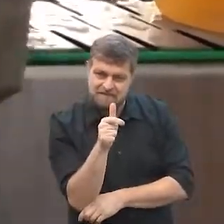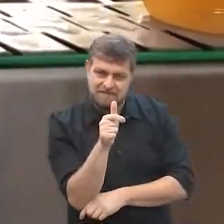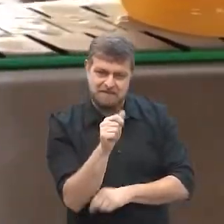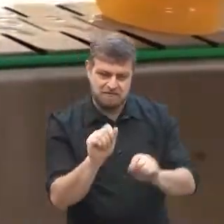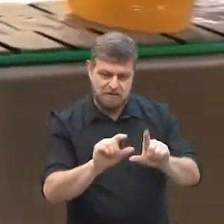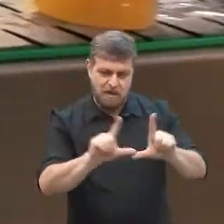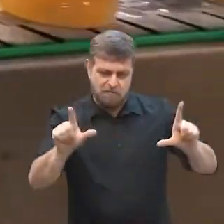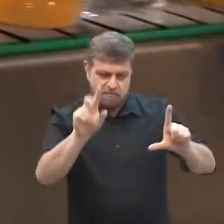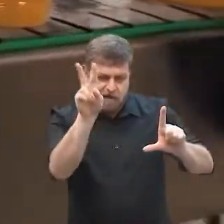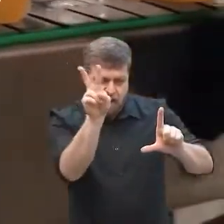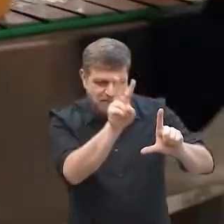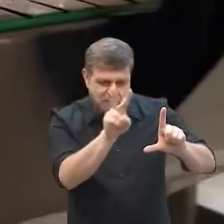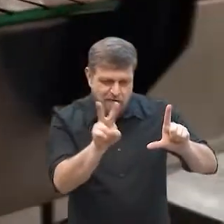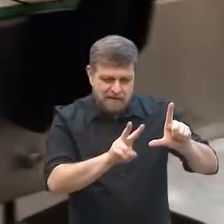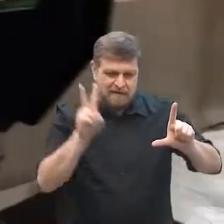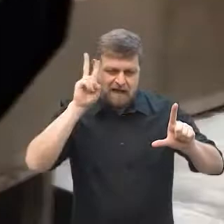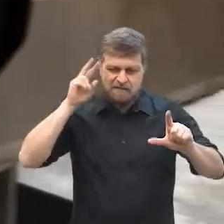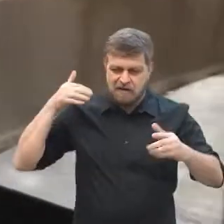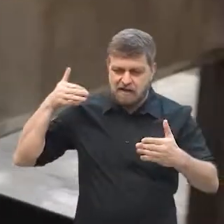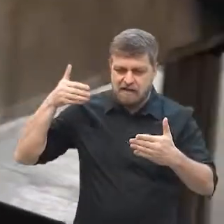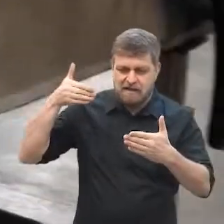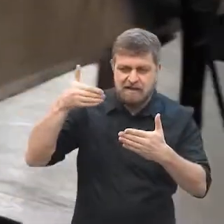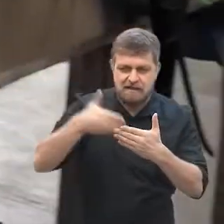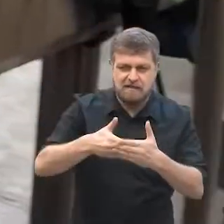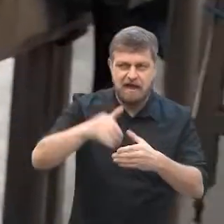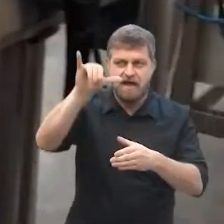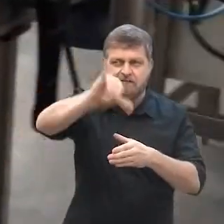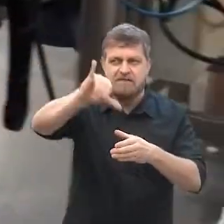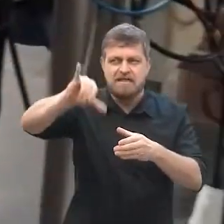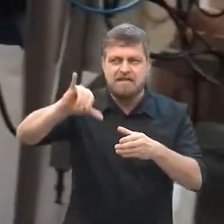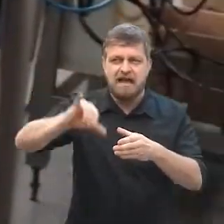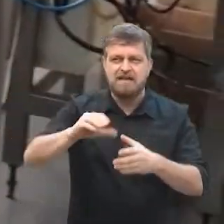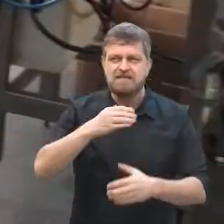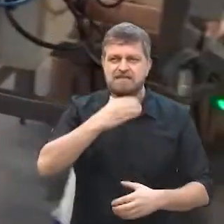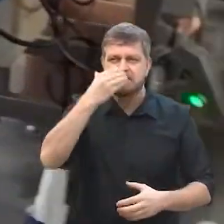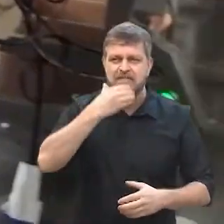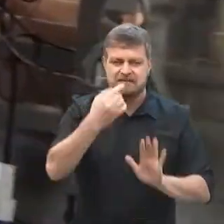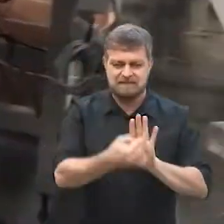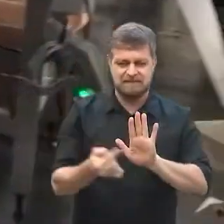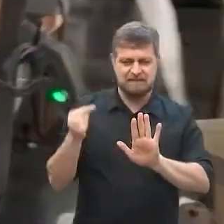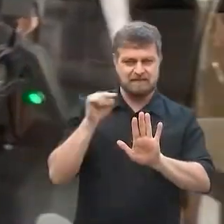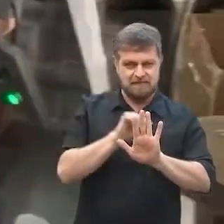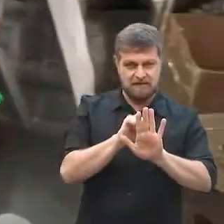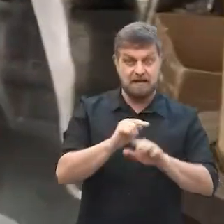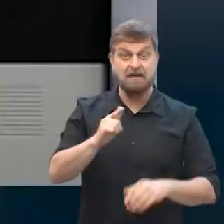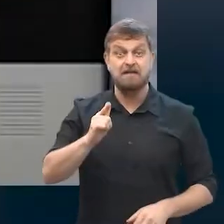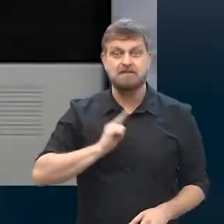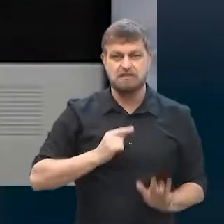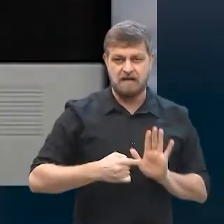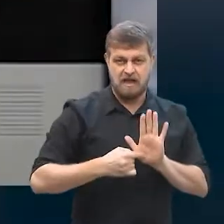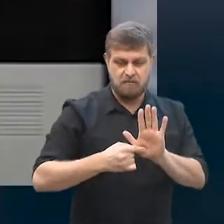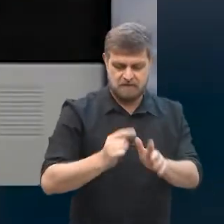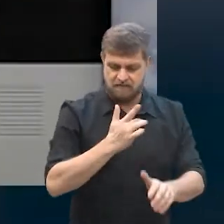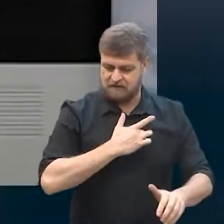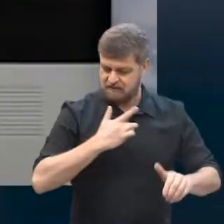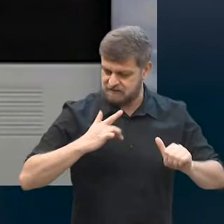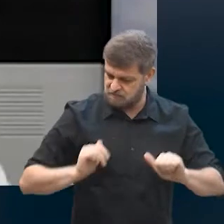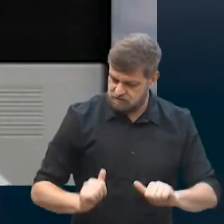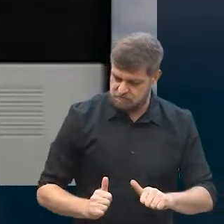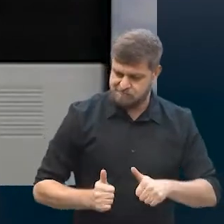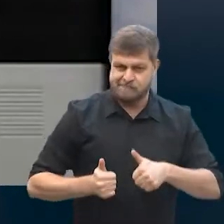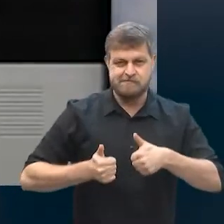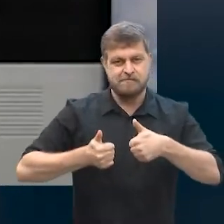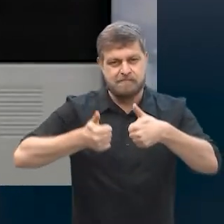esses benefícios, a história que está por trás do vinagre de maçã, e mostrava os benefícios para a saúde,